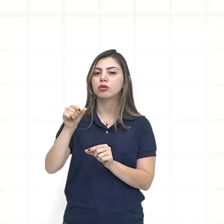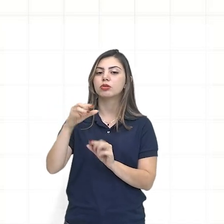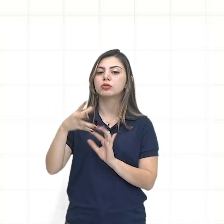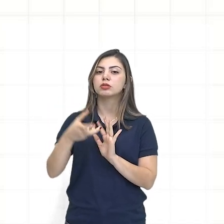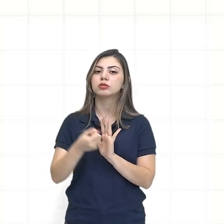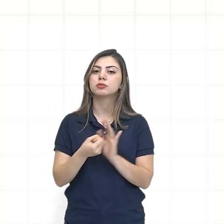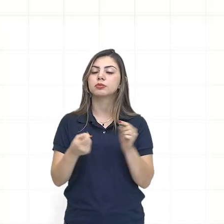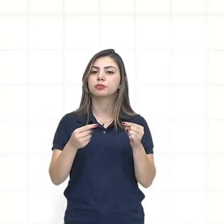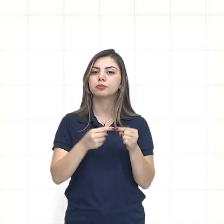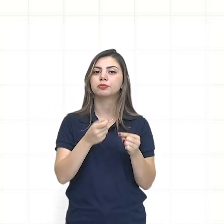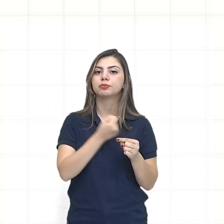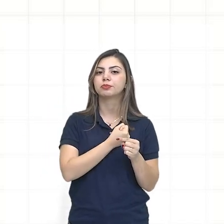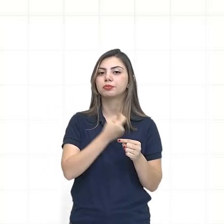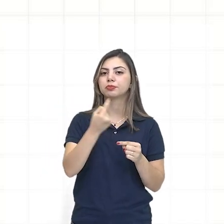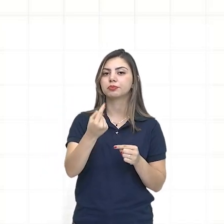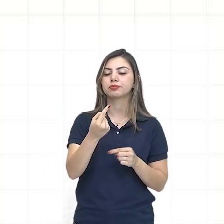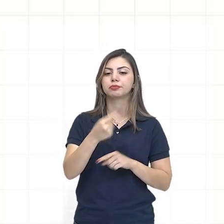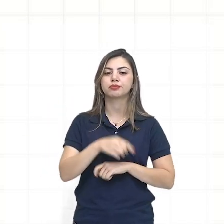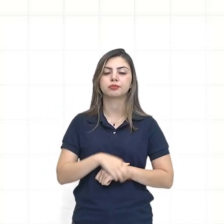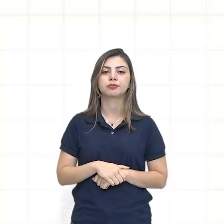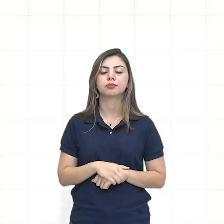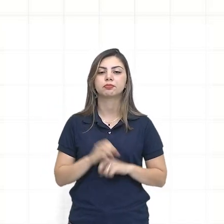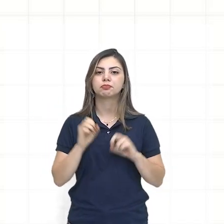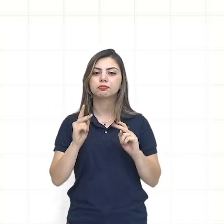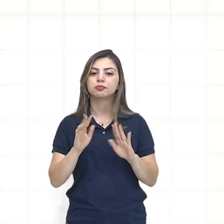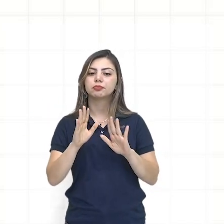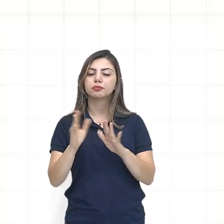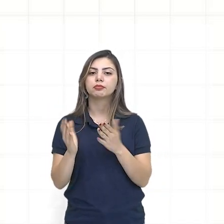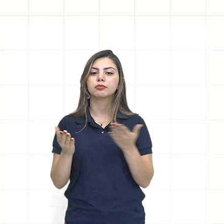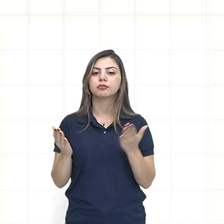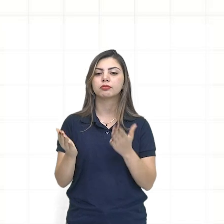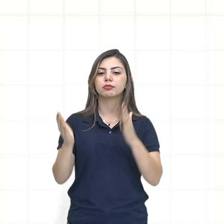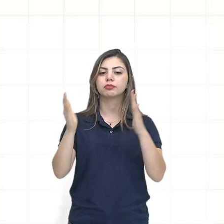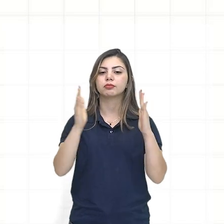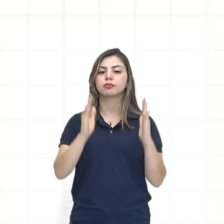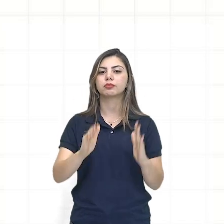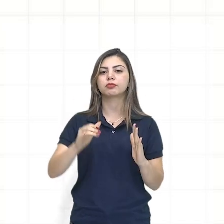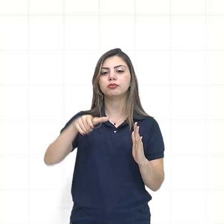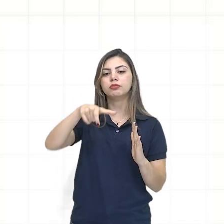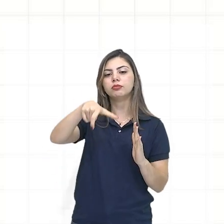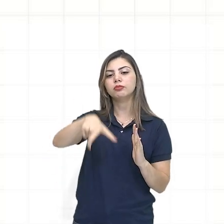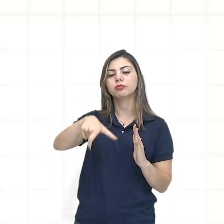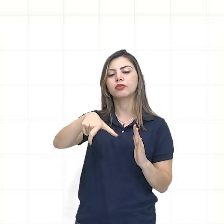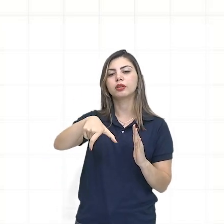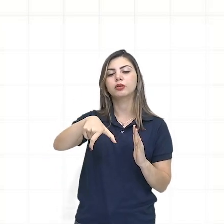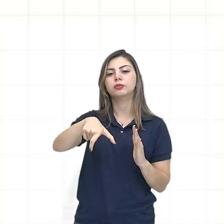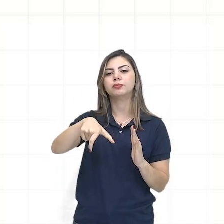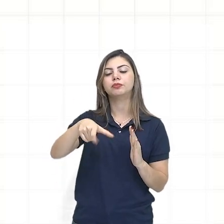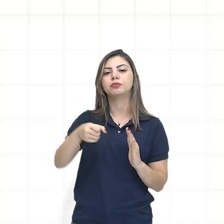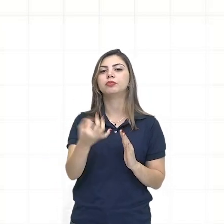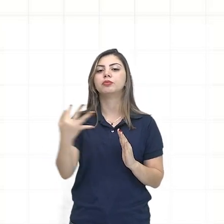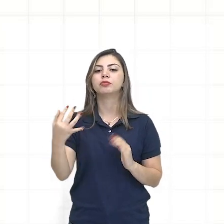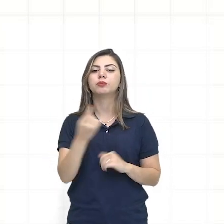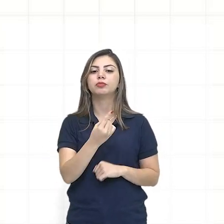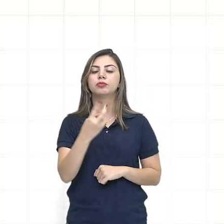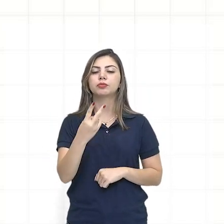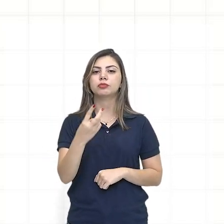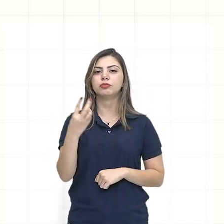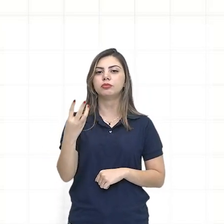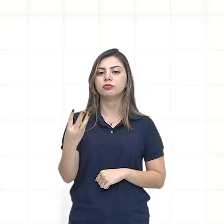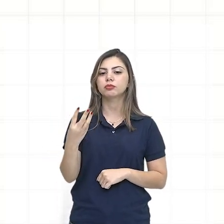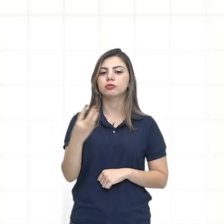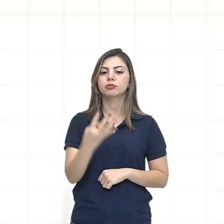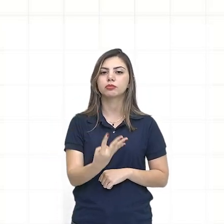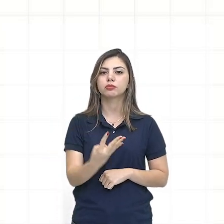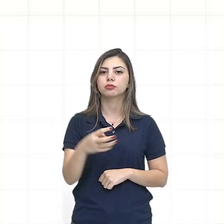1. Beleza. Em seguida, nós temos quantos ossos de calcanhar aqui, ó? 1, 2, 3,